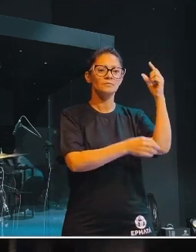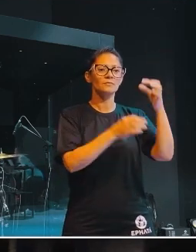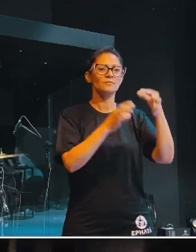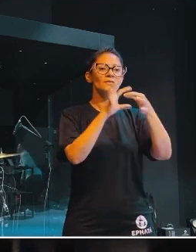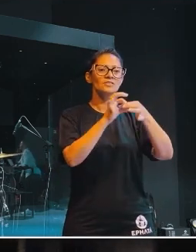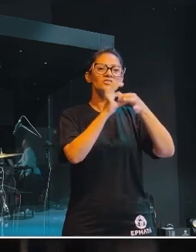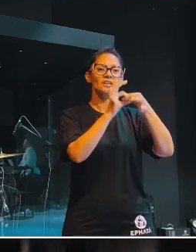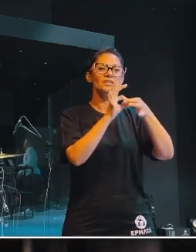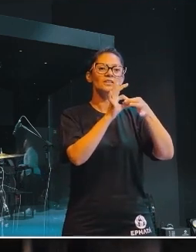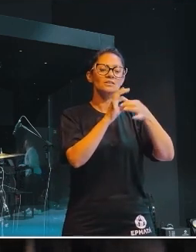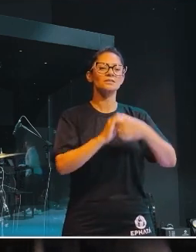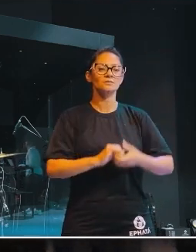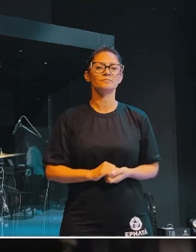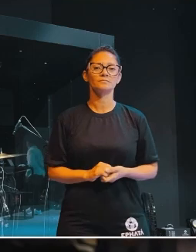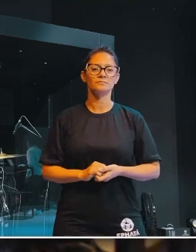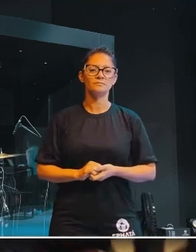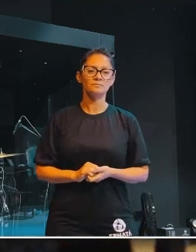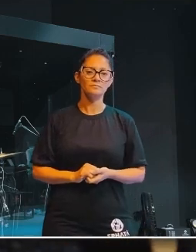aliança.